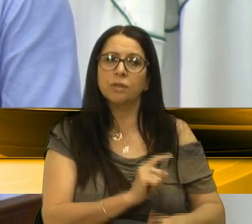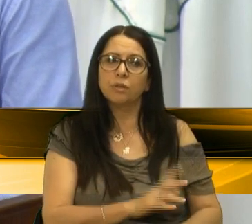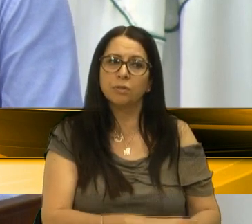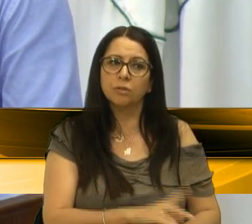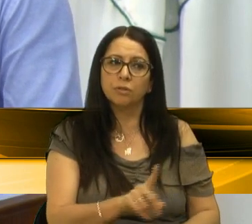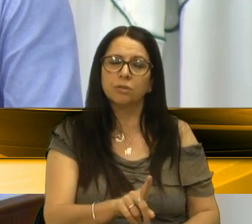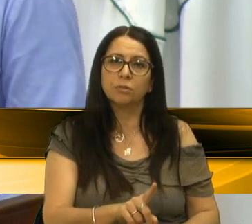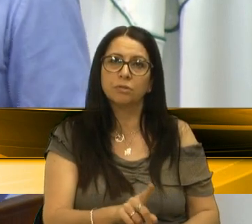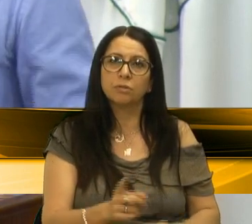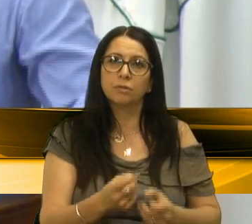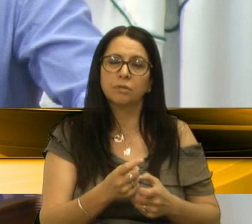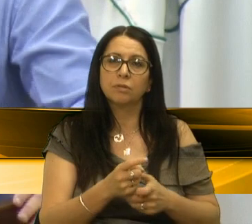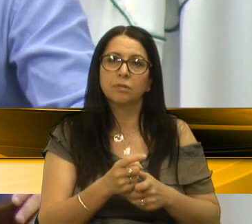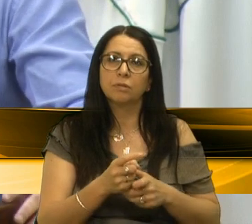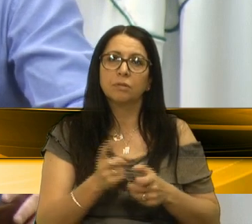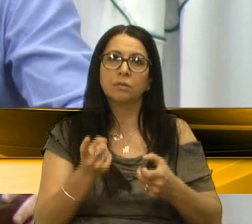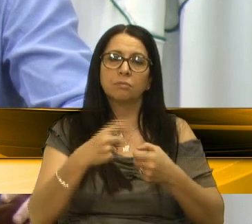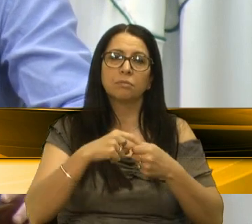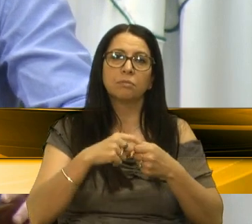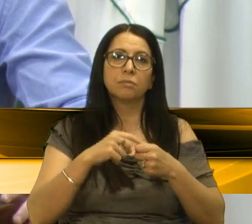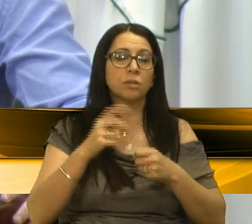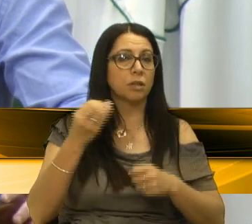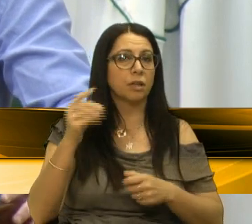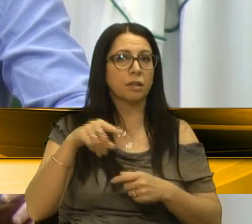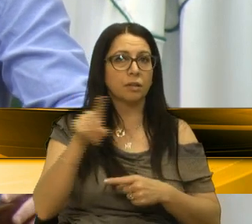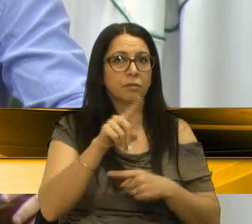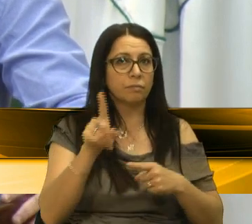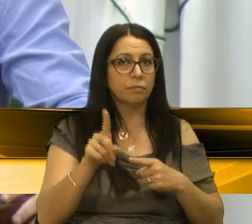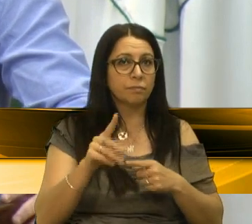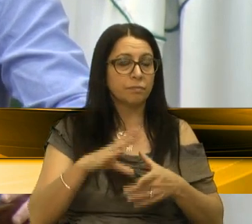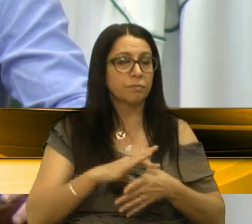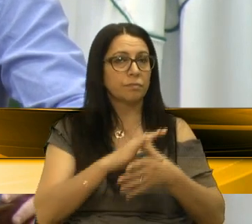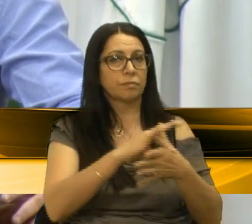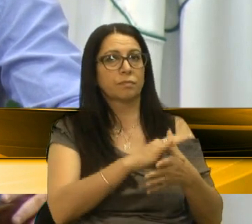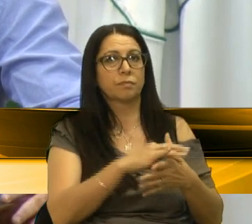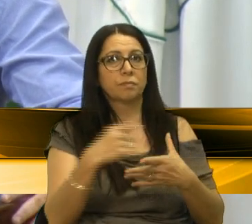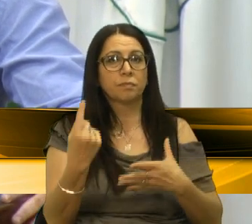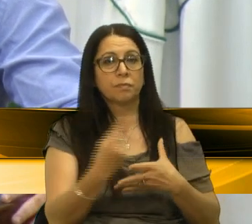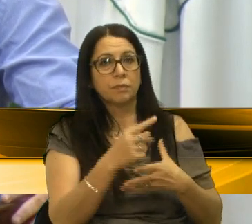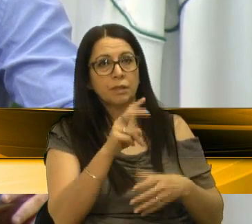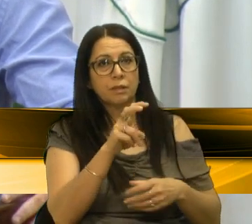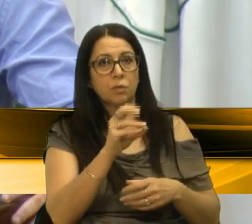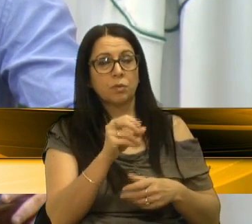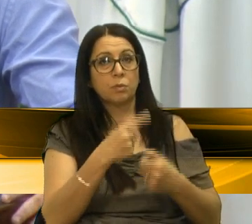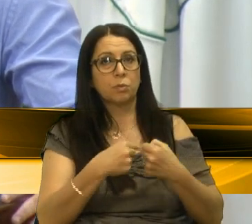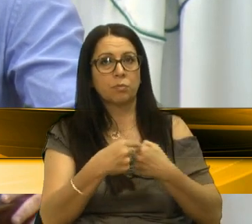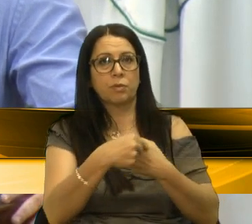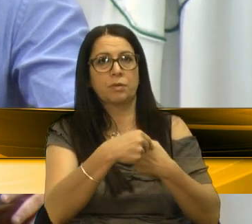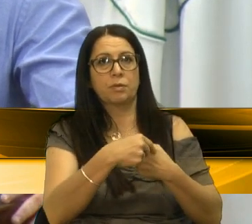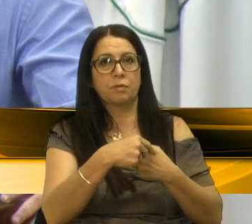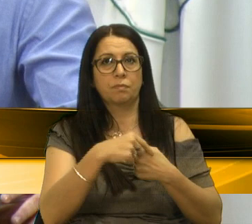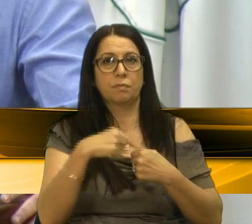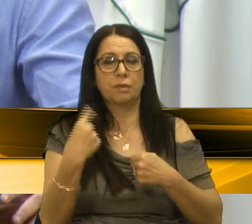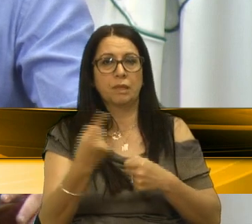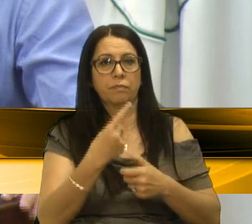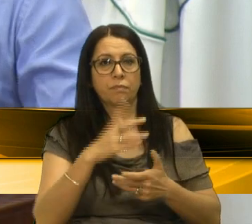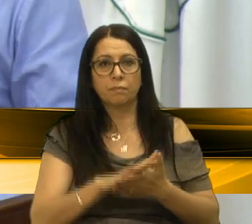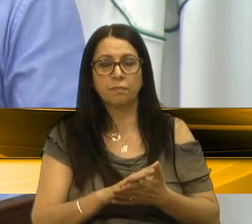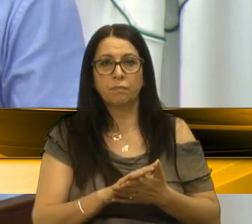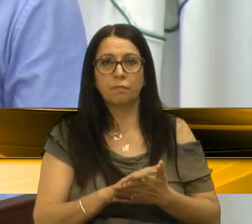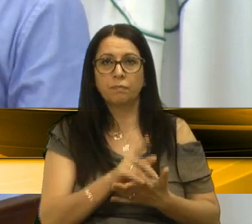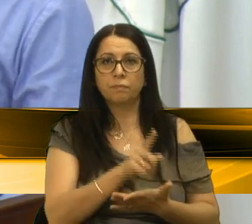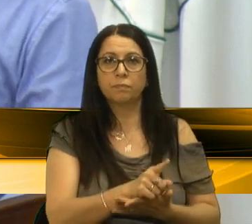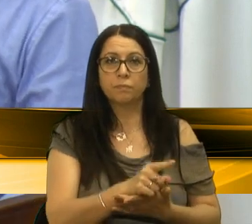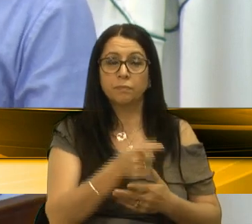capital, Porto Alegre. Município que é referência e liderança para mais de 50 municípios do seu entorno. A Caxias